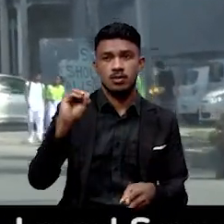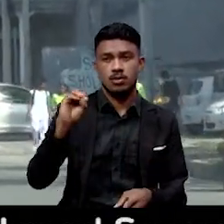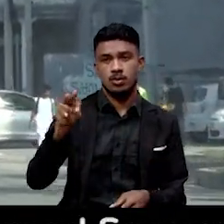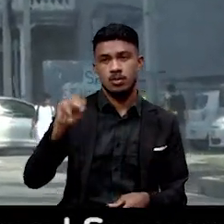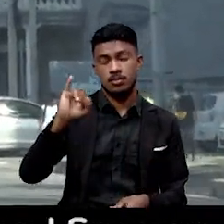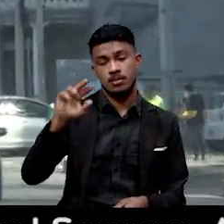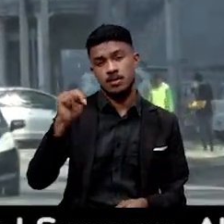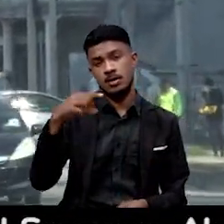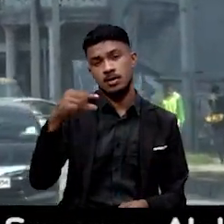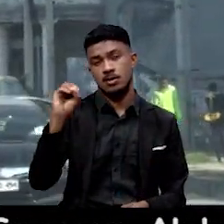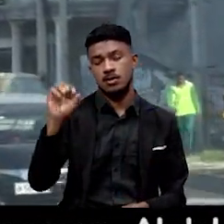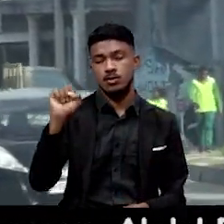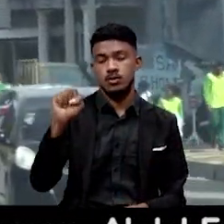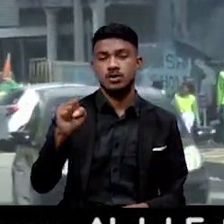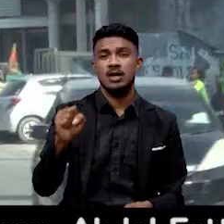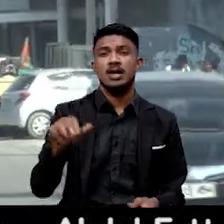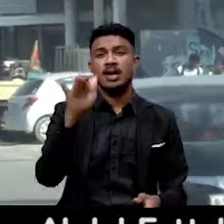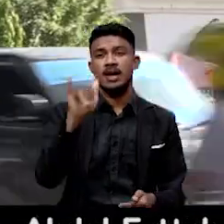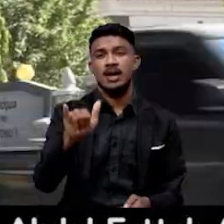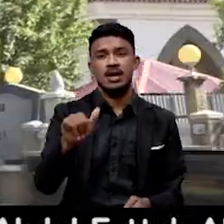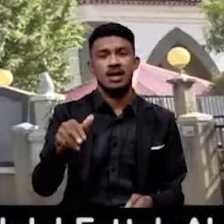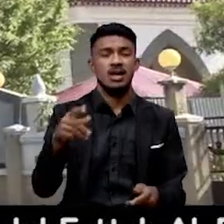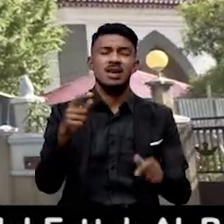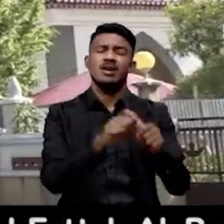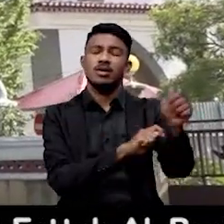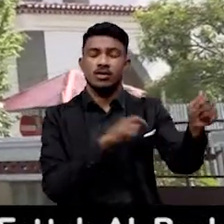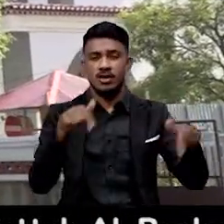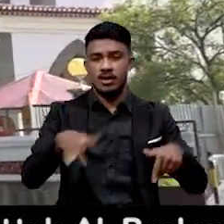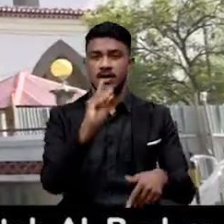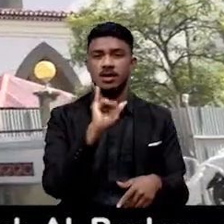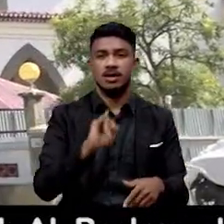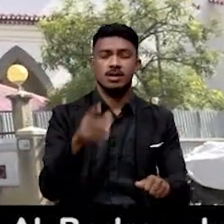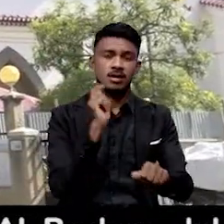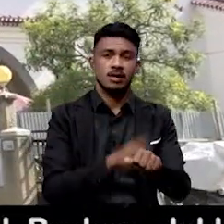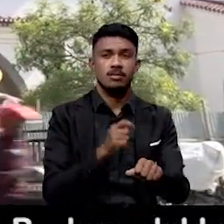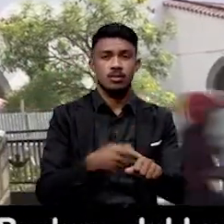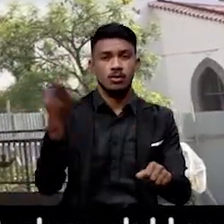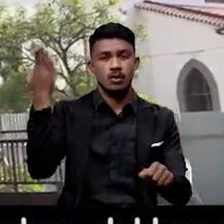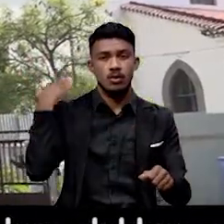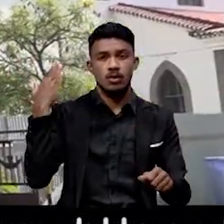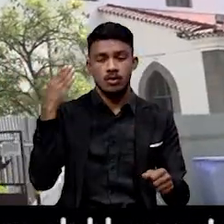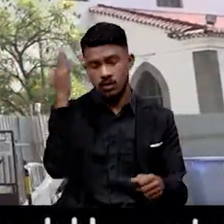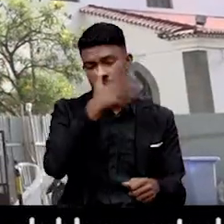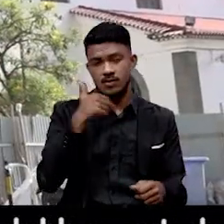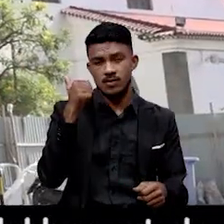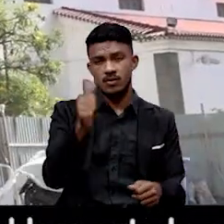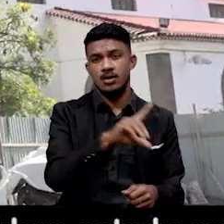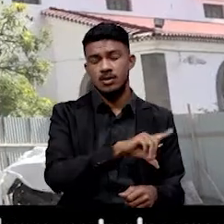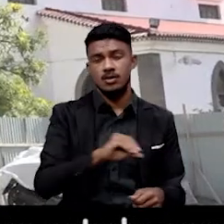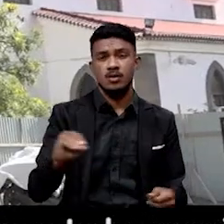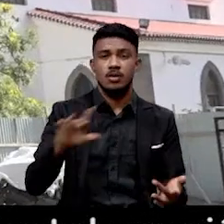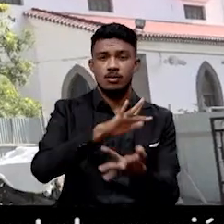hela clerona ia Dili hak tuir cidade de Dili ia tempo antigo organizado Tebes Tambamos,